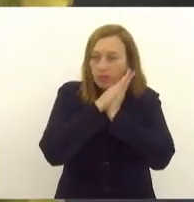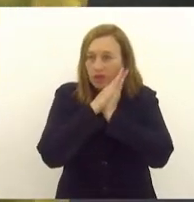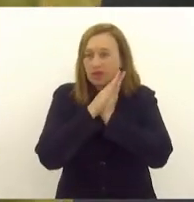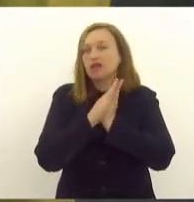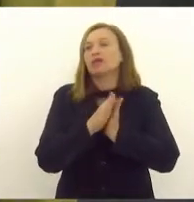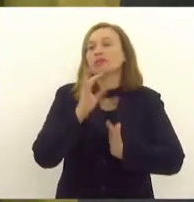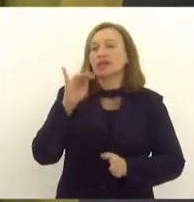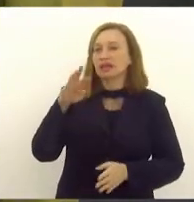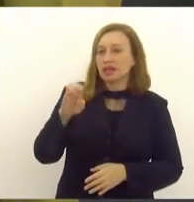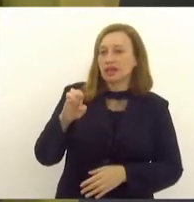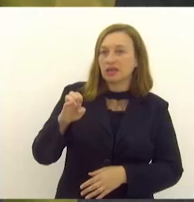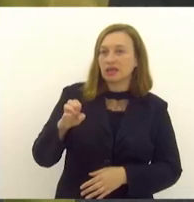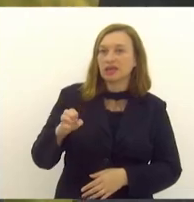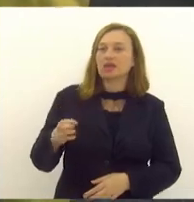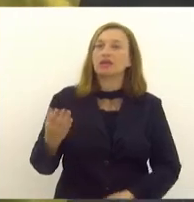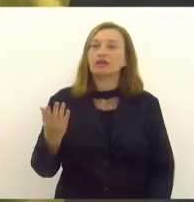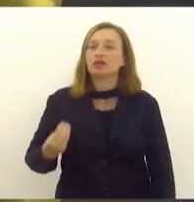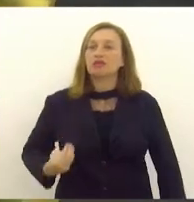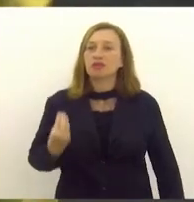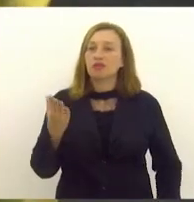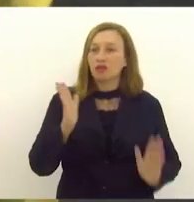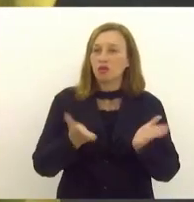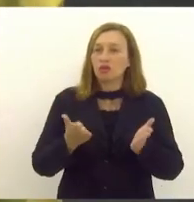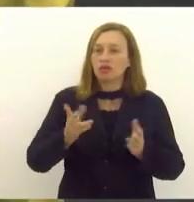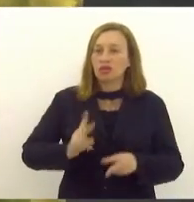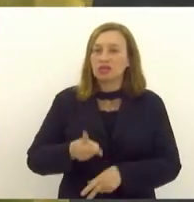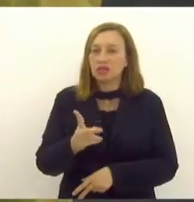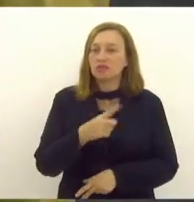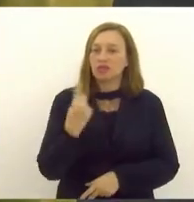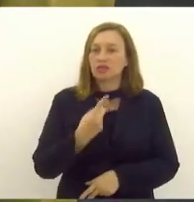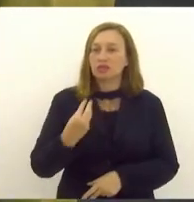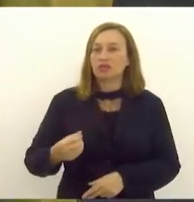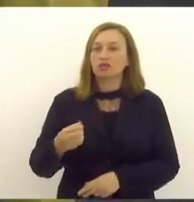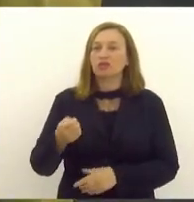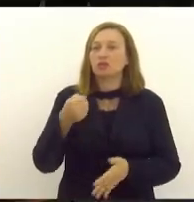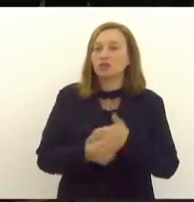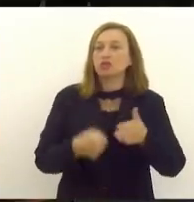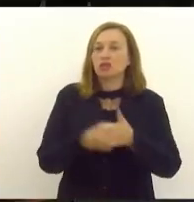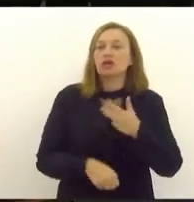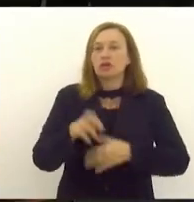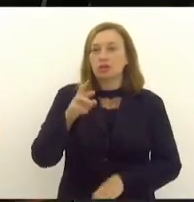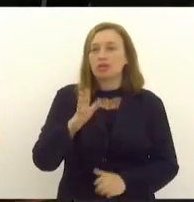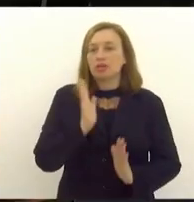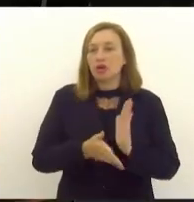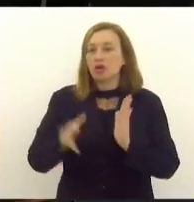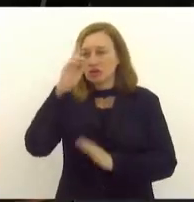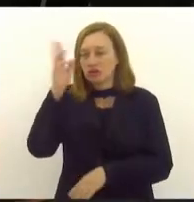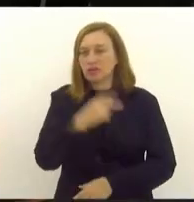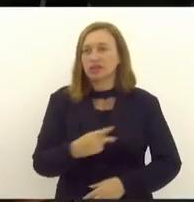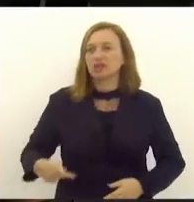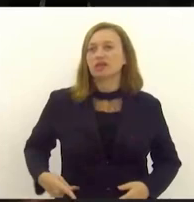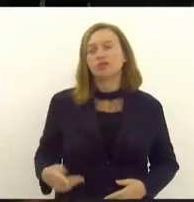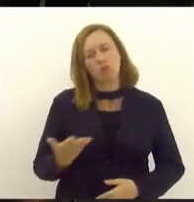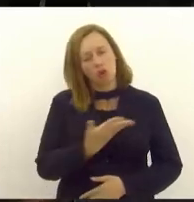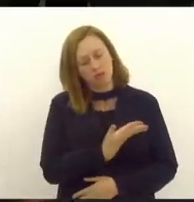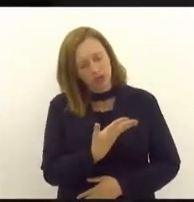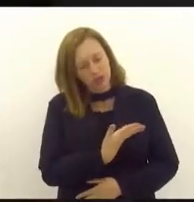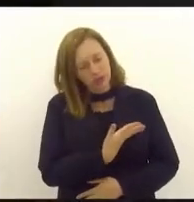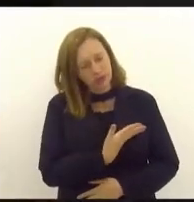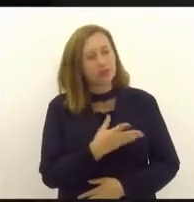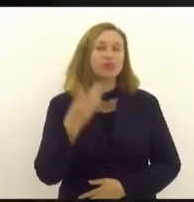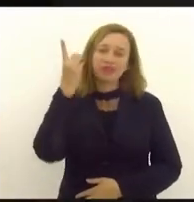presente hoje e sempre nas nossas lutas obrigada meu querido amigo